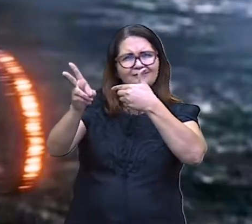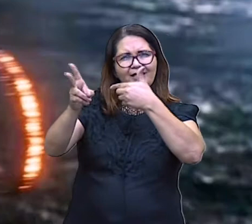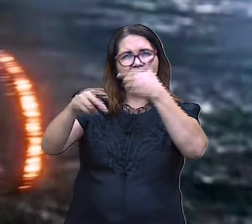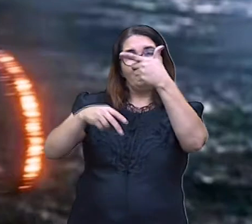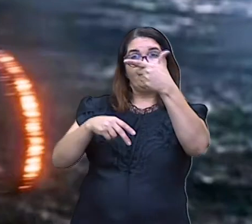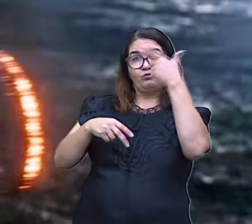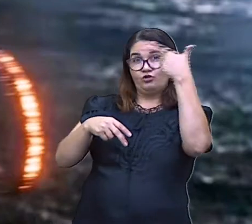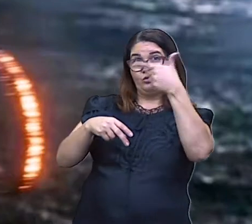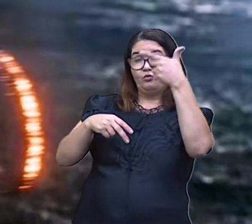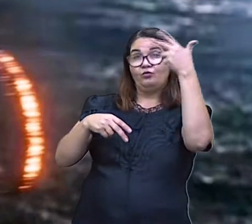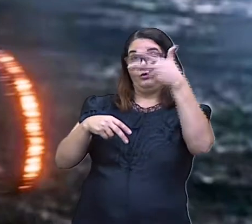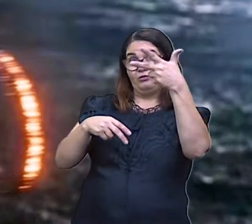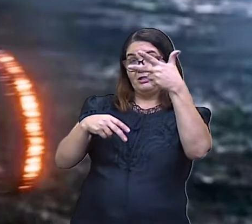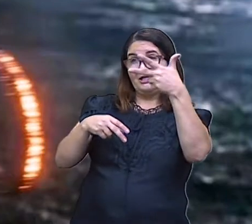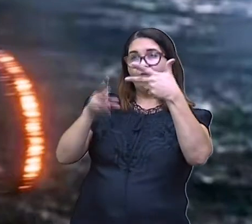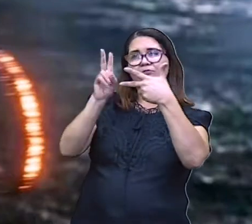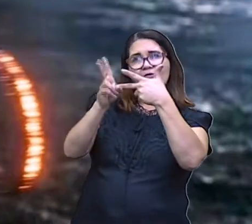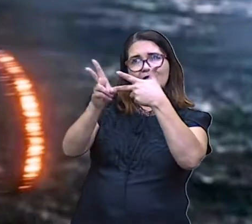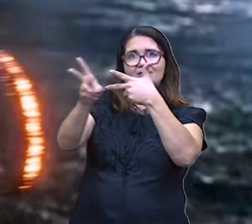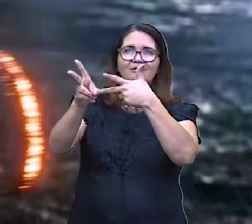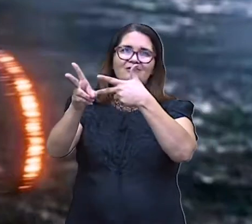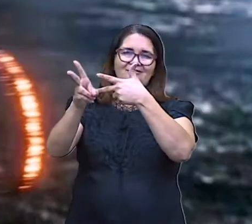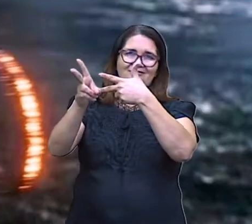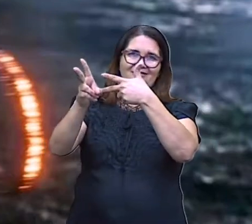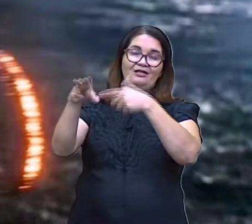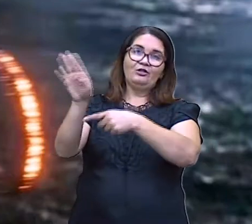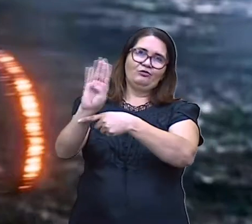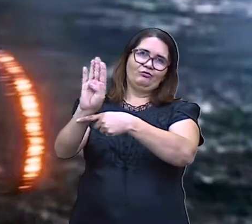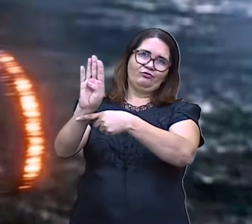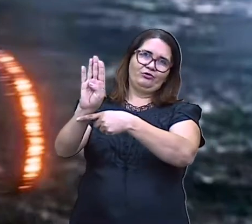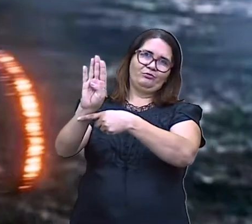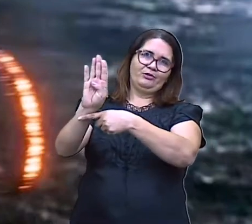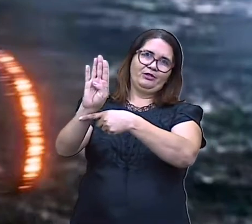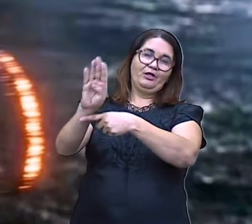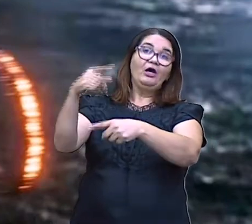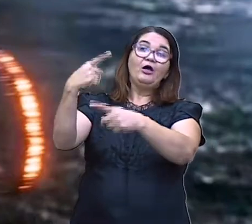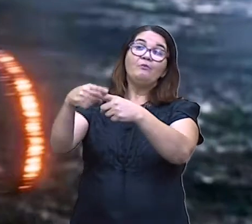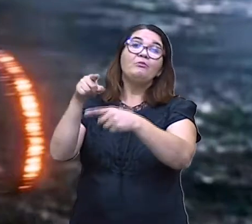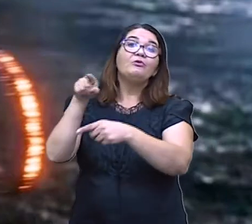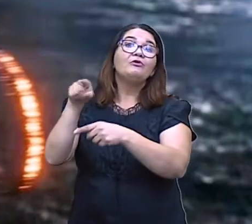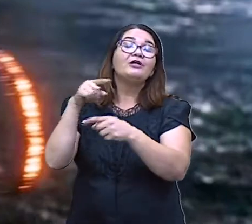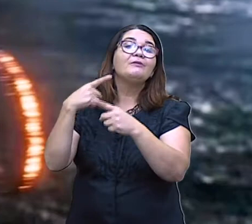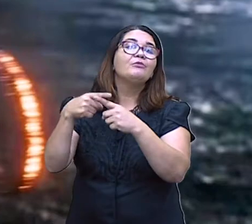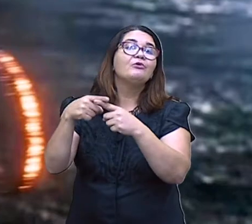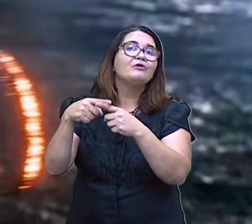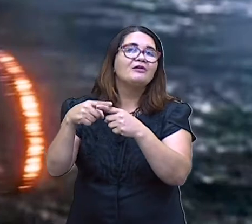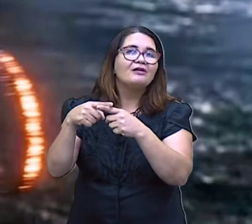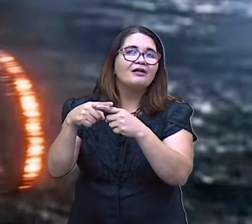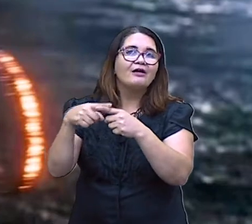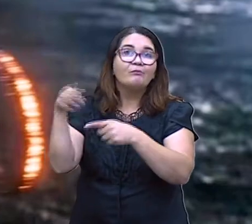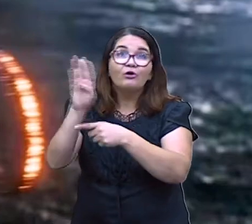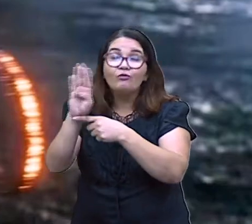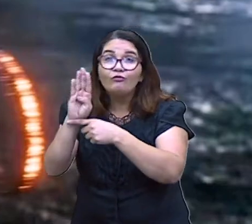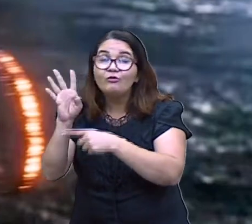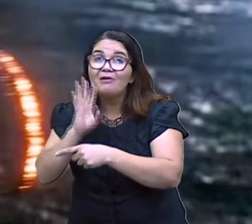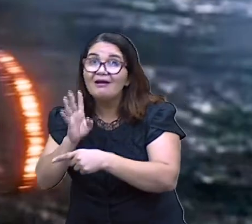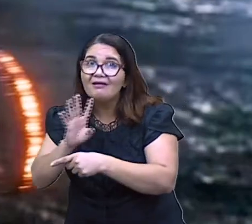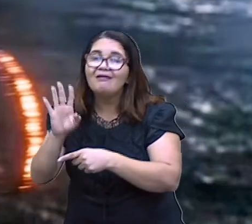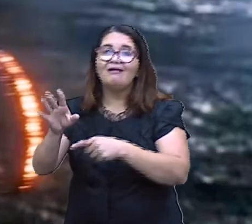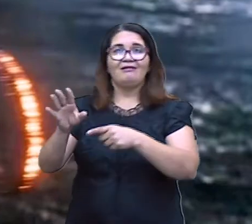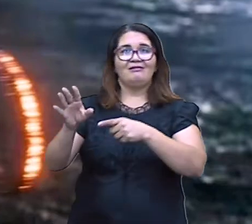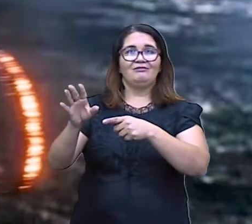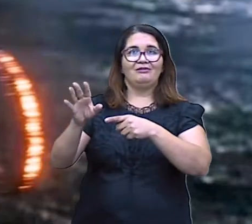na edição. E o roteiro, ele é um documento dividido em partes, que tem toda